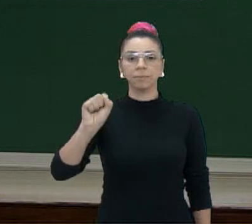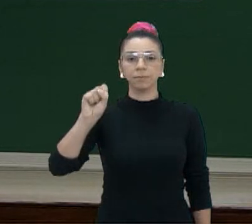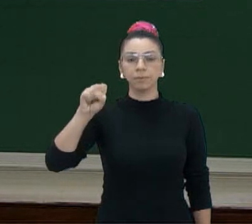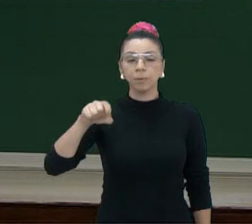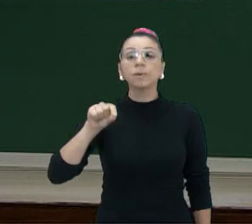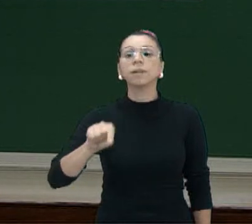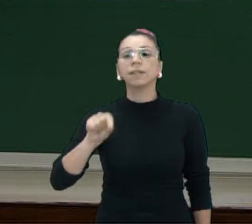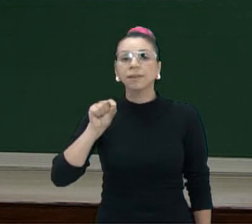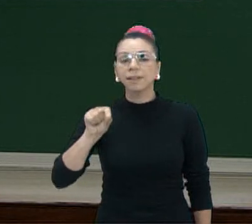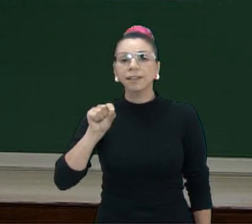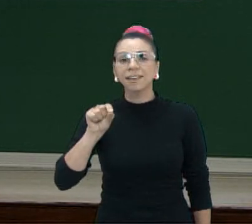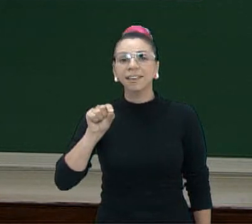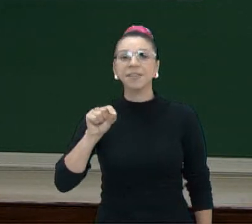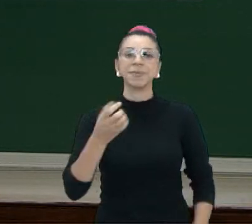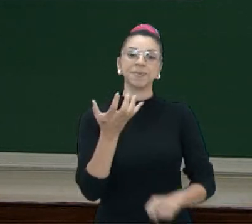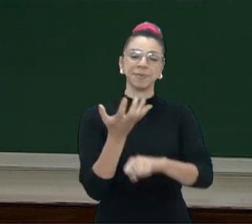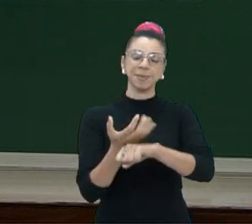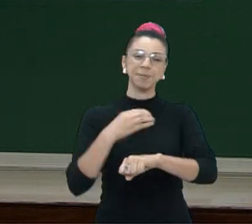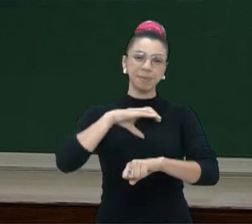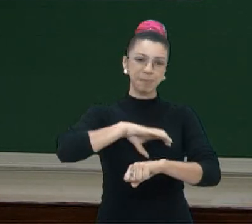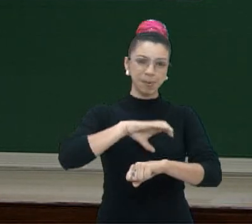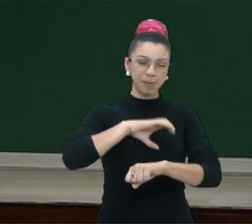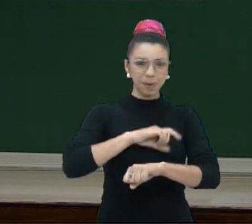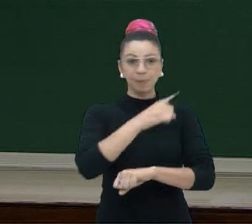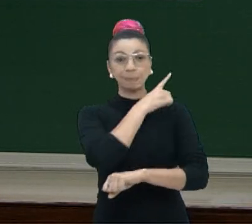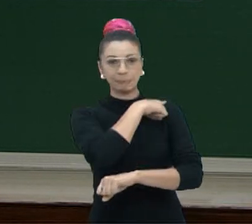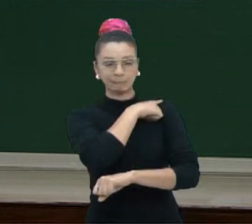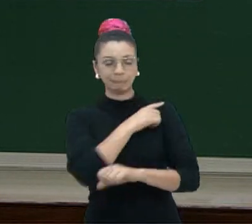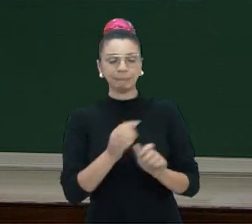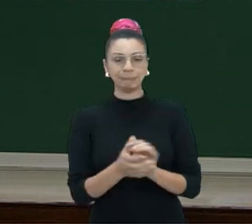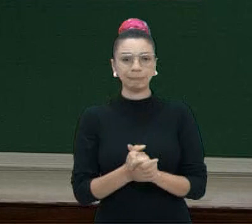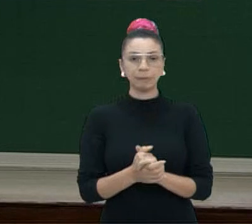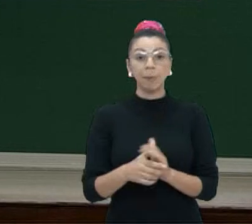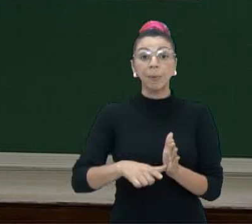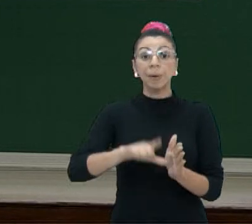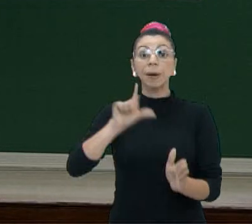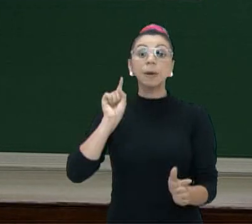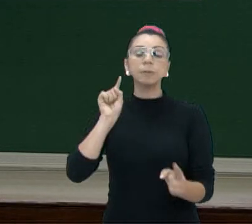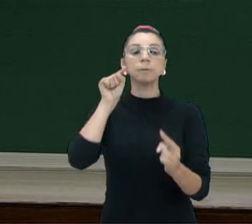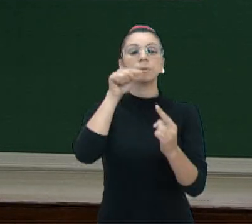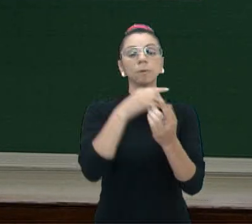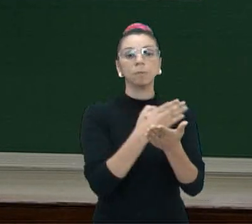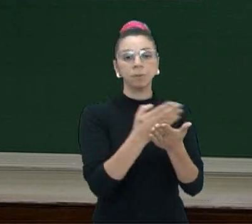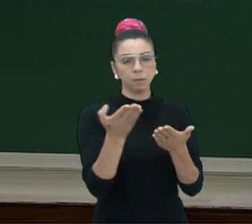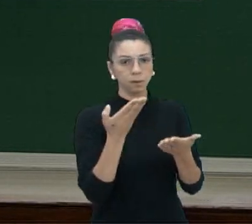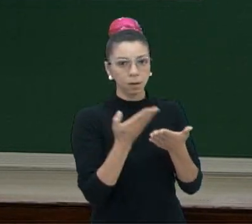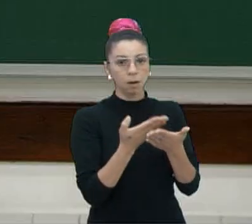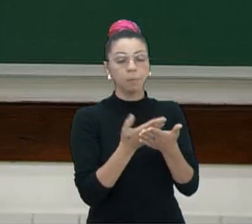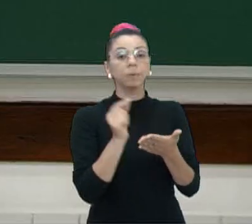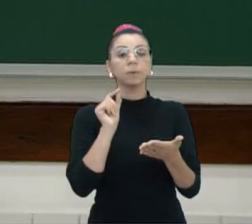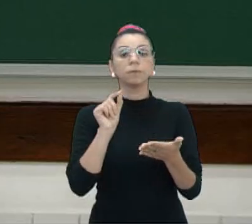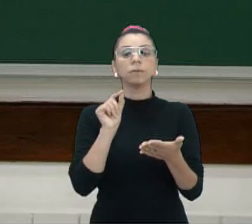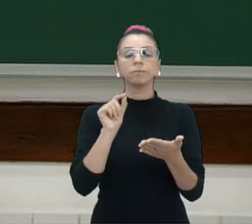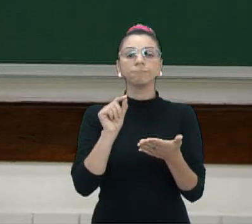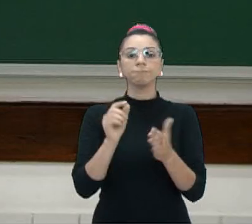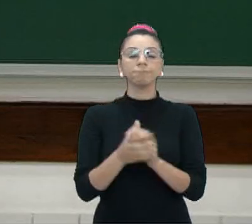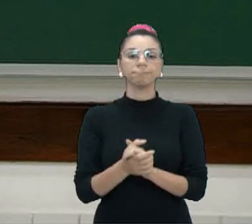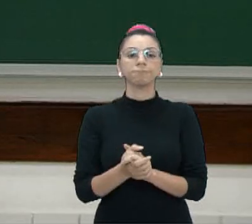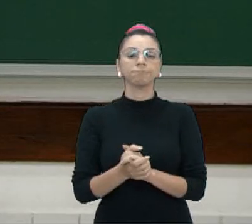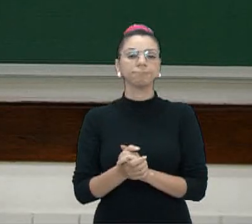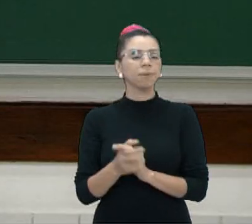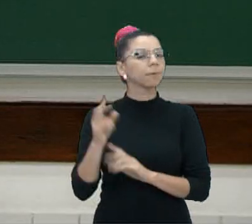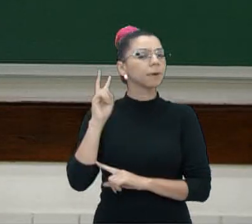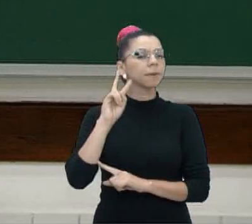primeira série. Antes de nós vermos os nossos objetivos e iniciarmos realmente a nossa aula de hoje, vou voltar